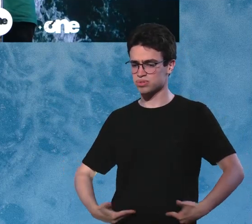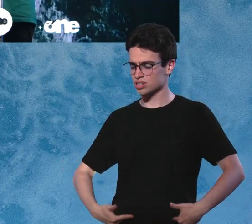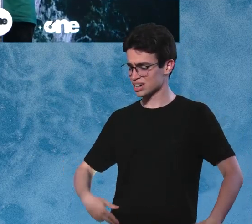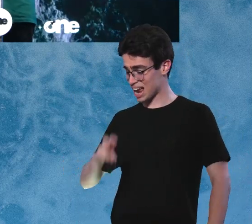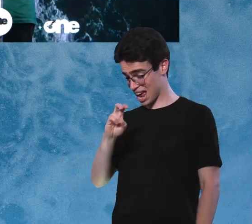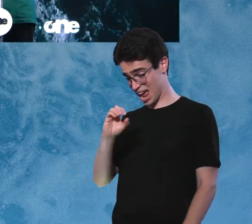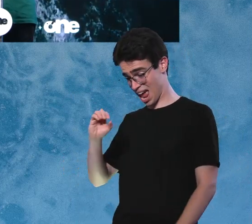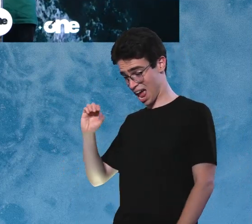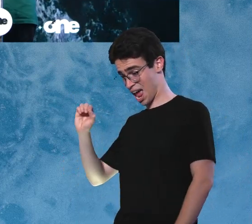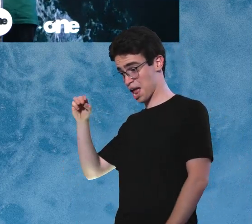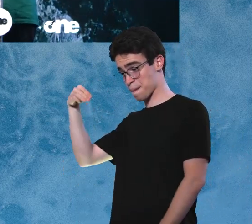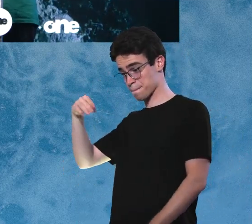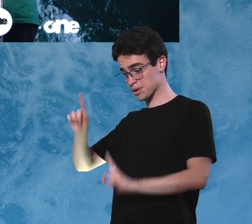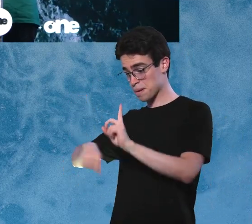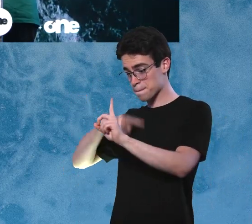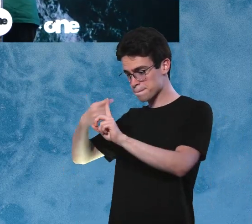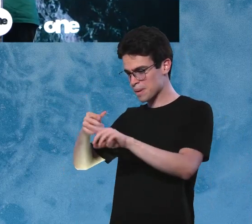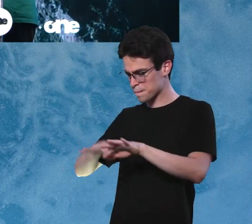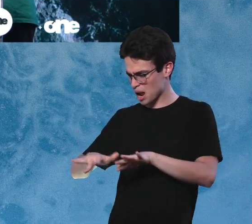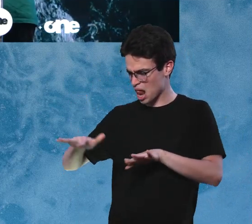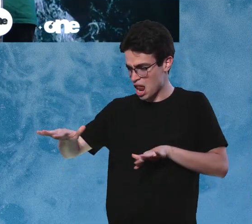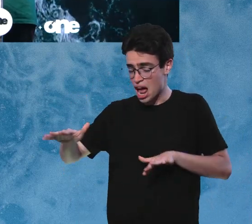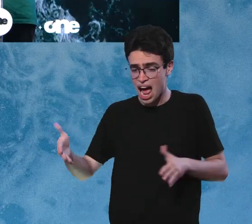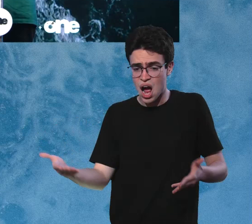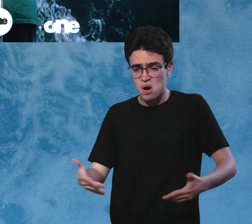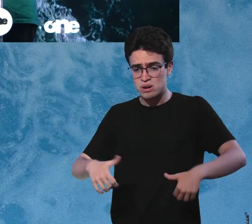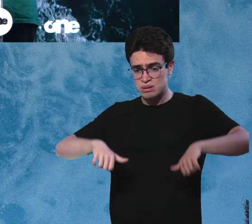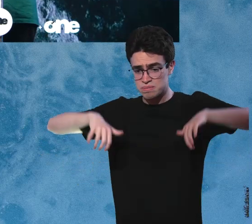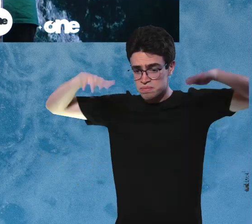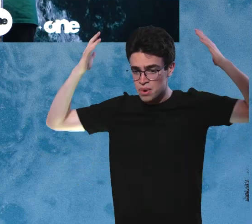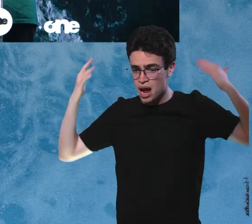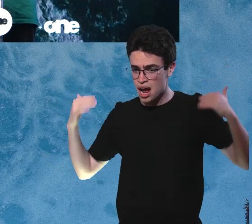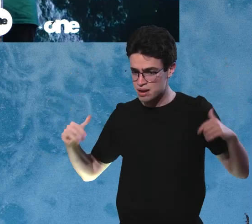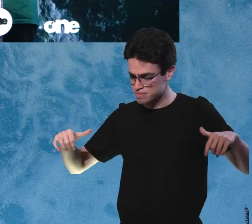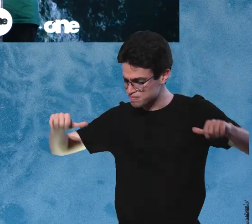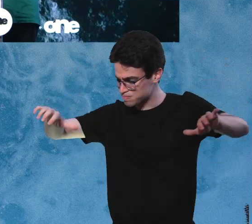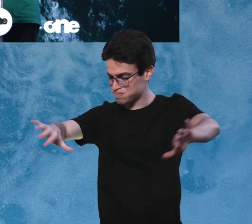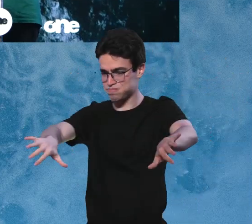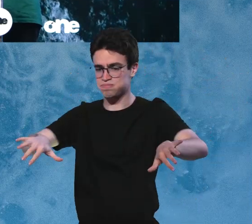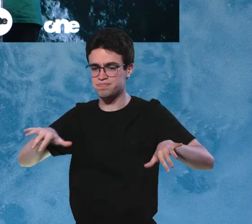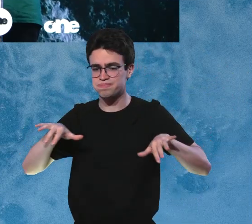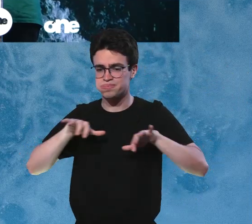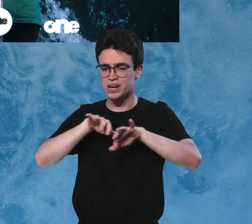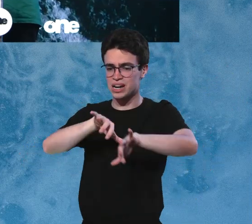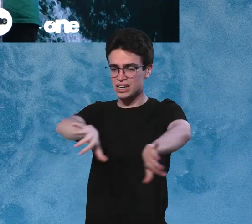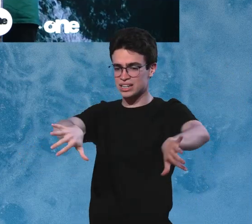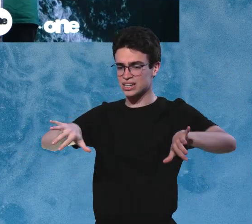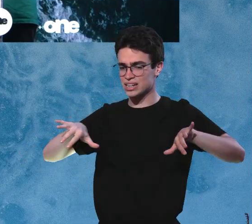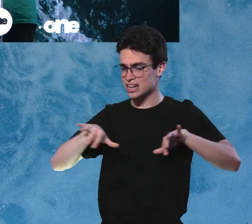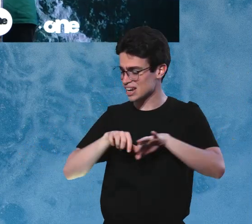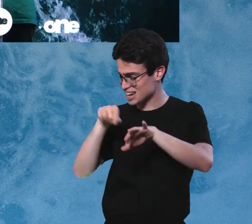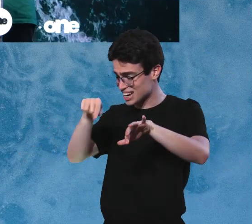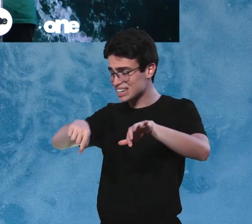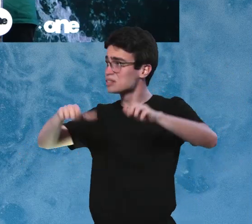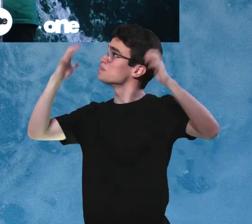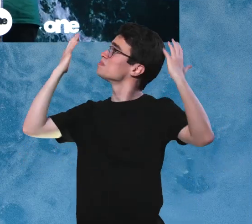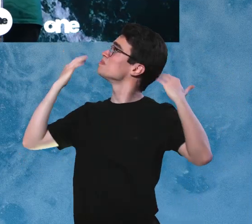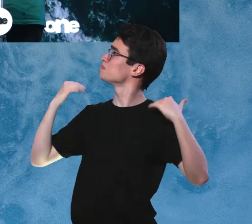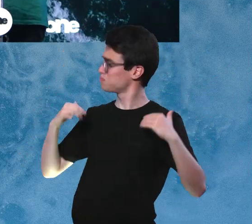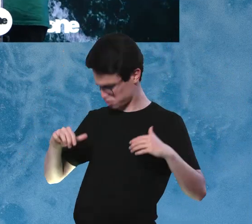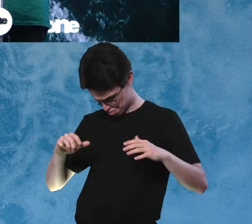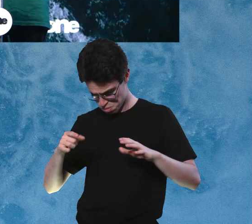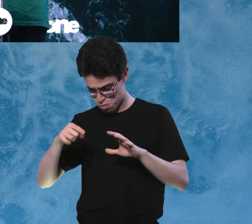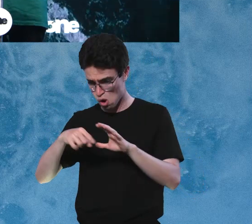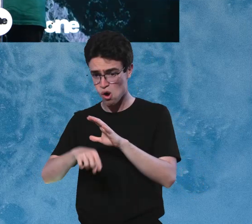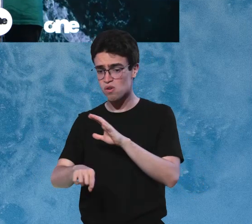mais 500 metros, mas agora era um rio que eu não podia atravessar, porque a água havia aumentado e era tão profunda